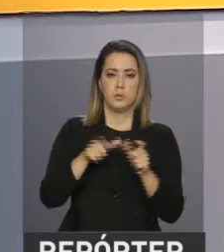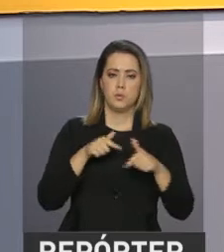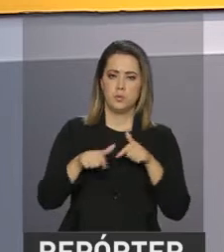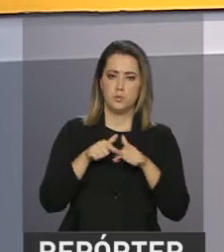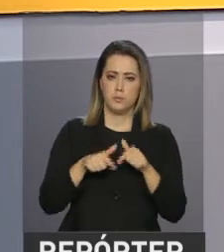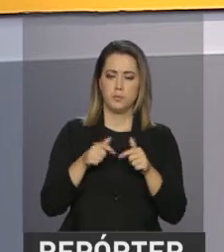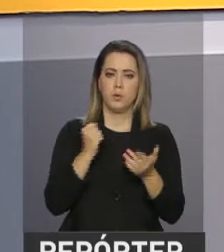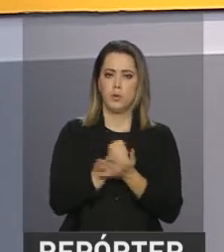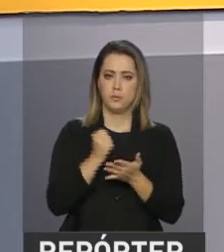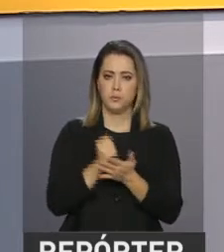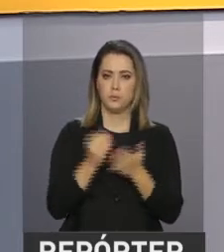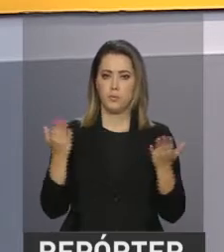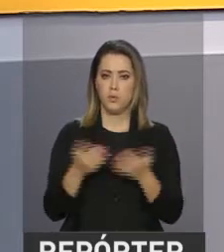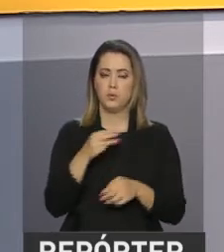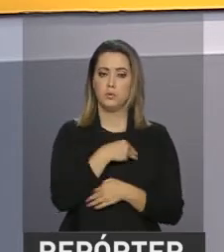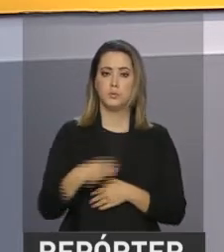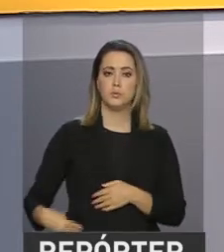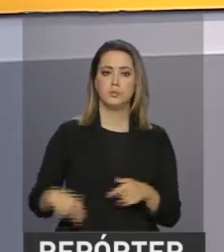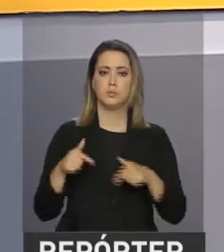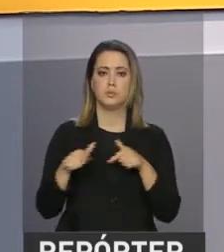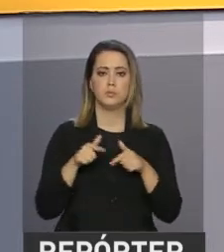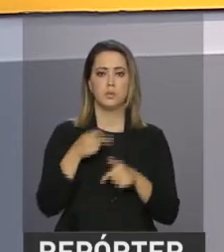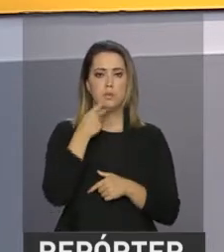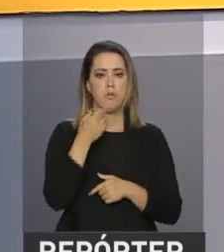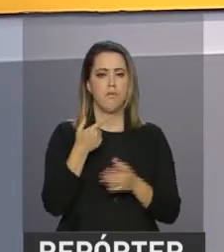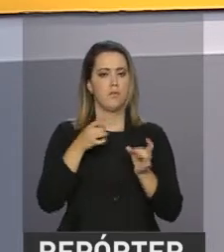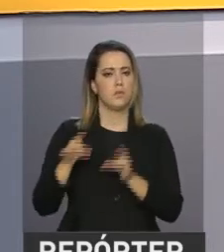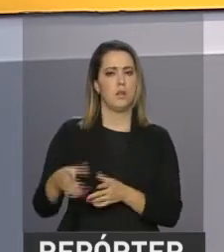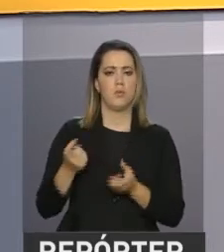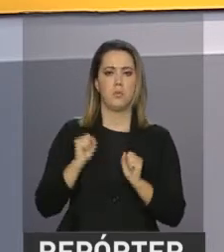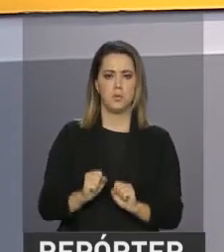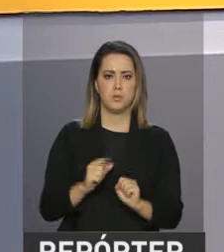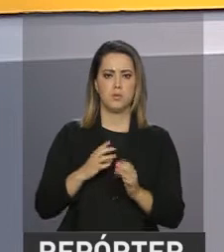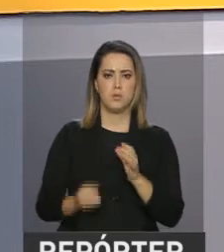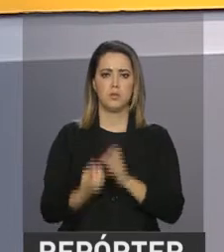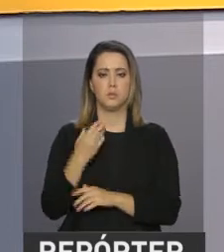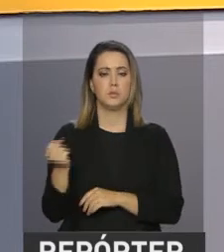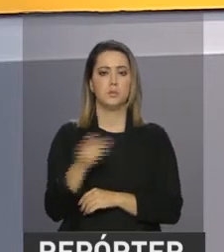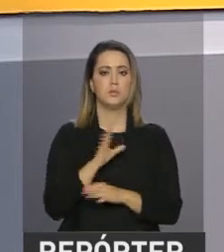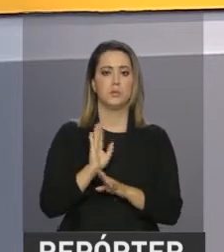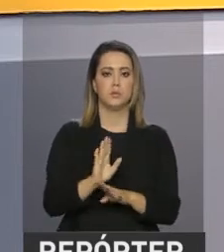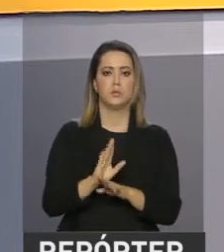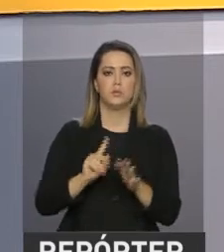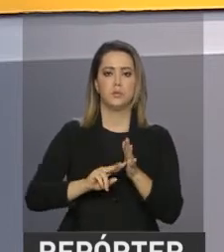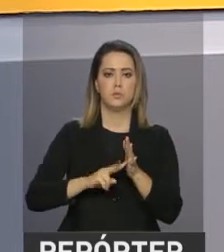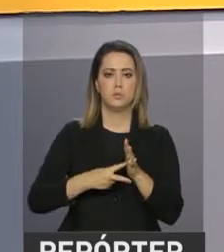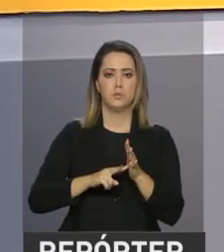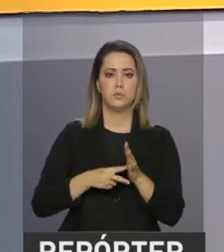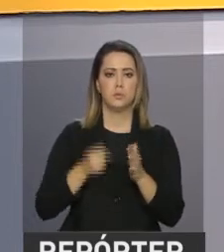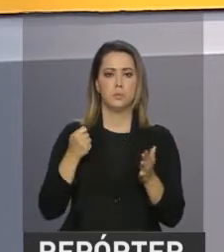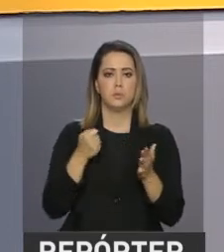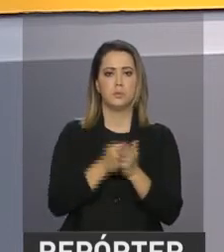hoje o ministro do trabalho ronaldo nogueira descartou a possibilidade de ser criada uma nova contribuição sindical